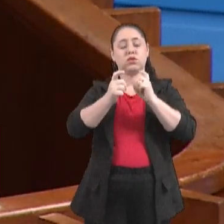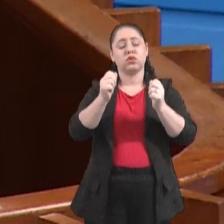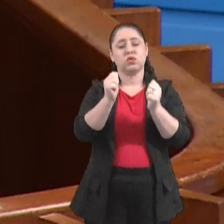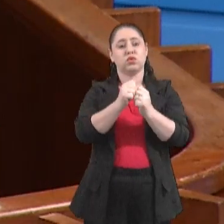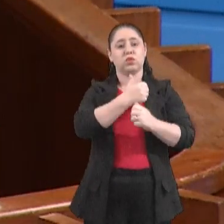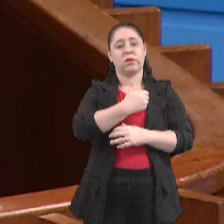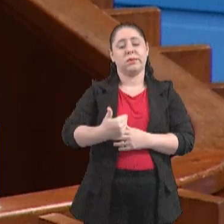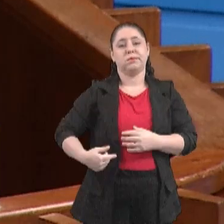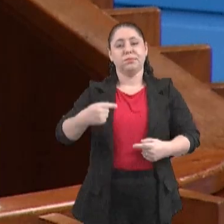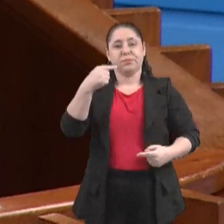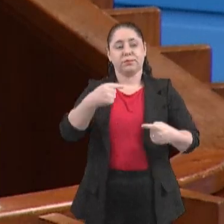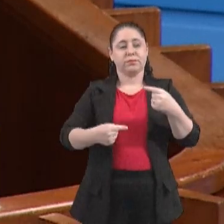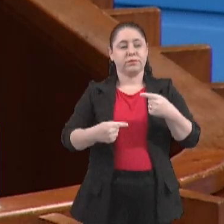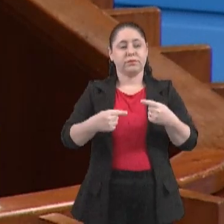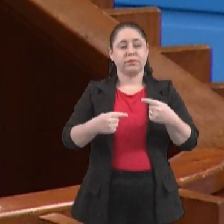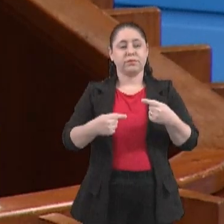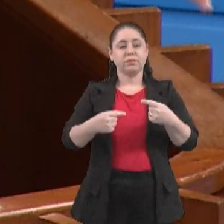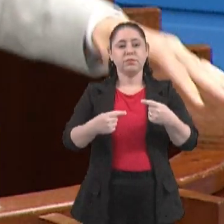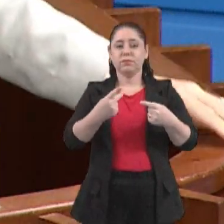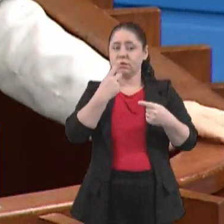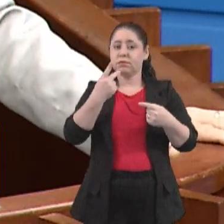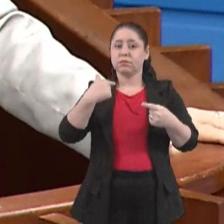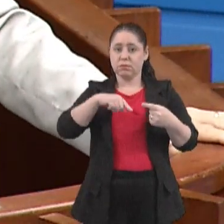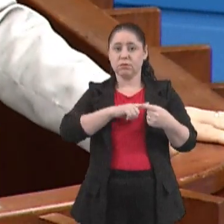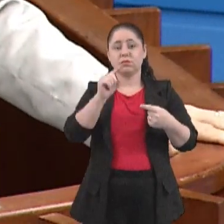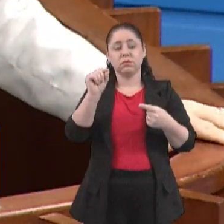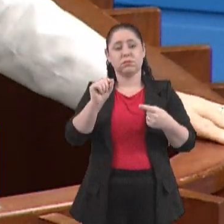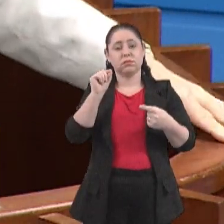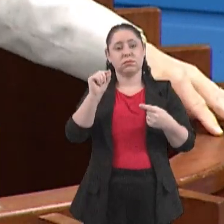governador, que se discutia, né? Ele até falou na frente de todos nós